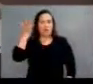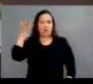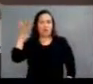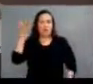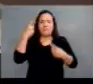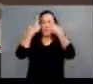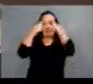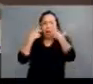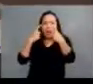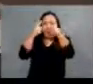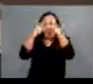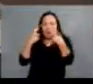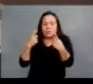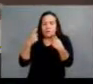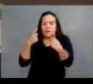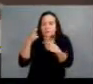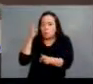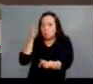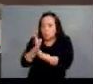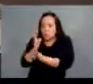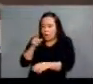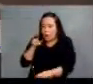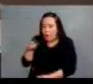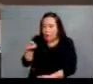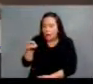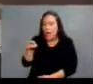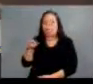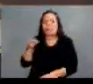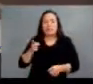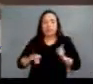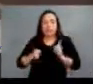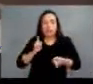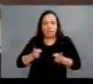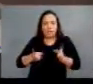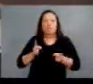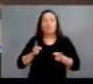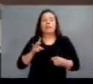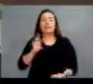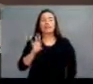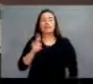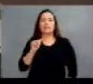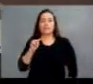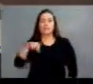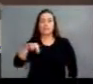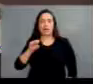de violência contra o corpo, contra travestis e transexuais.